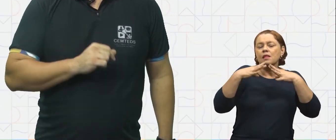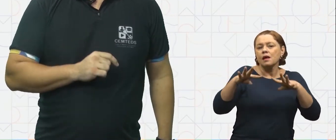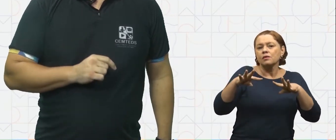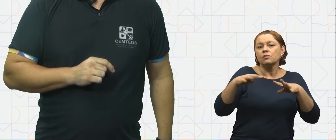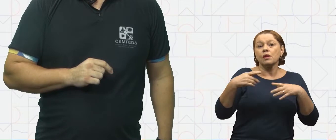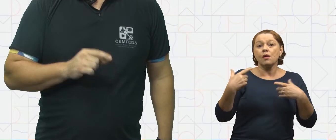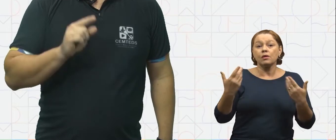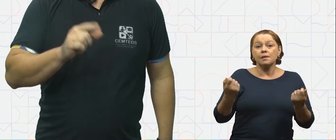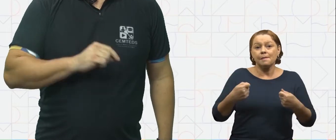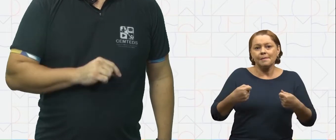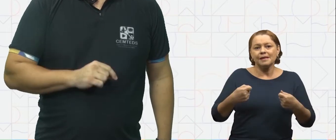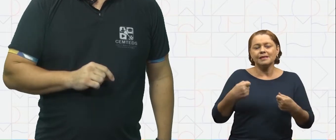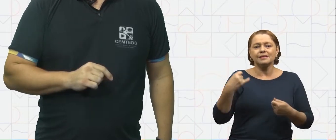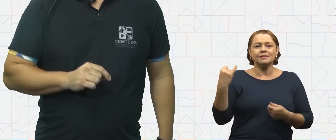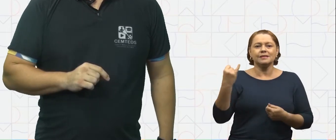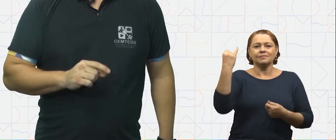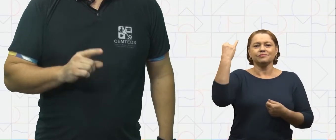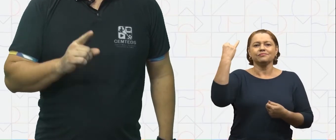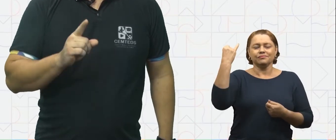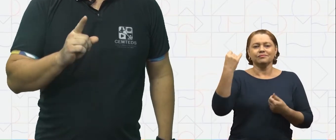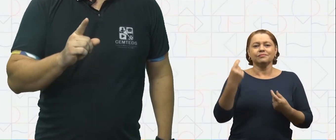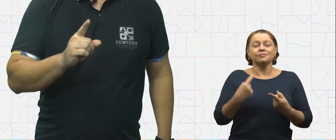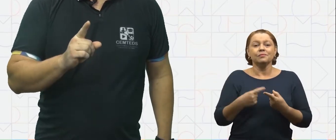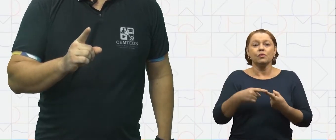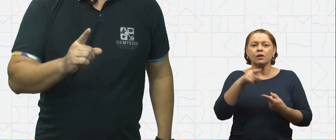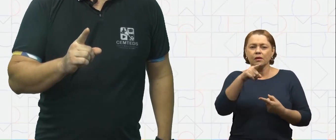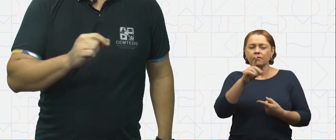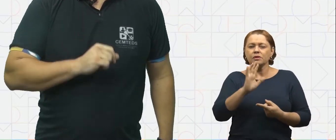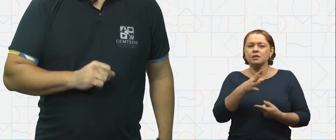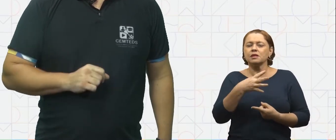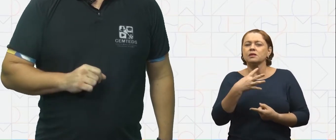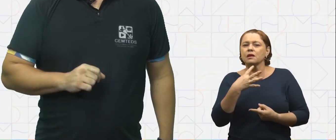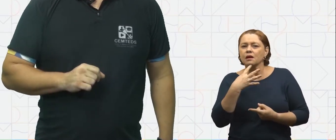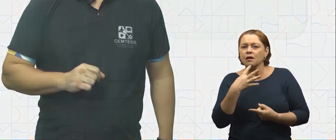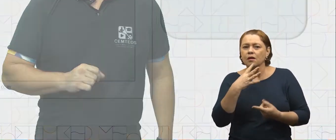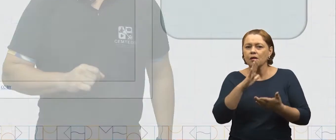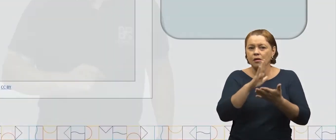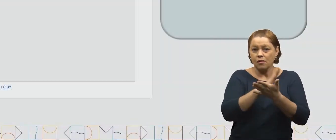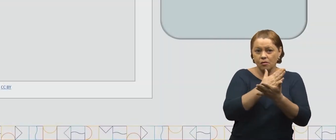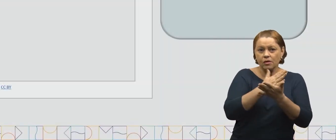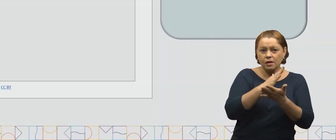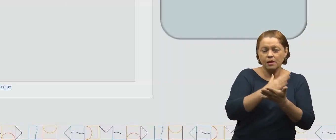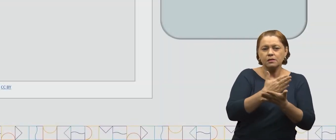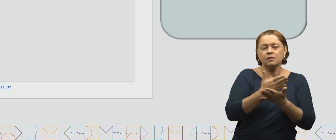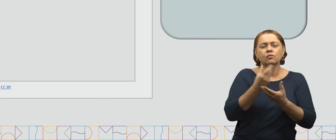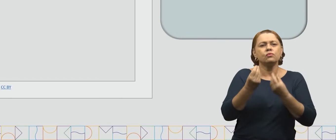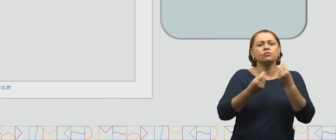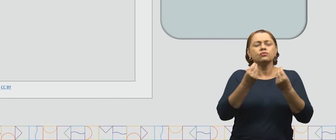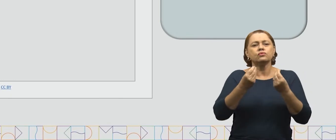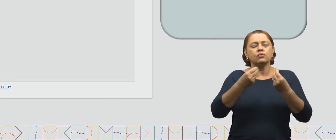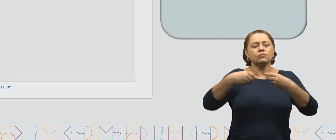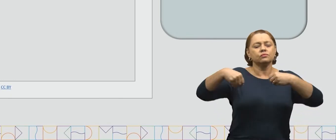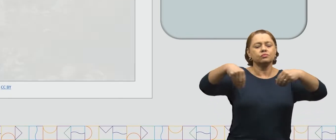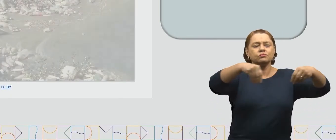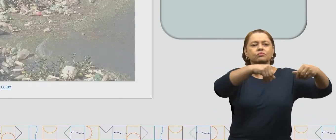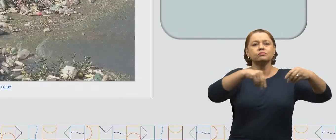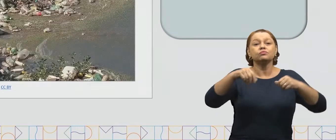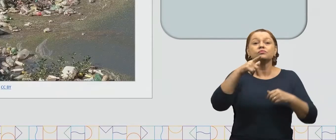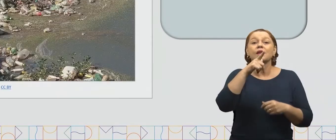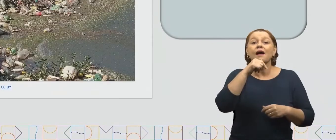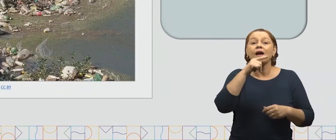alguns entendimentos sobre esse tema, pois você já deve conhecer alguns deles. Agentes poluidores das águas dos